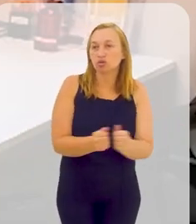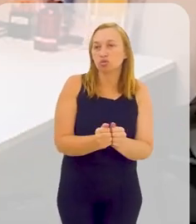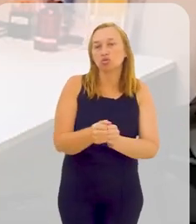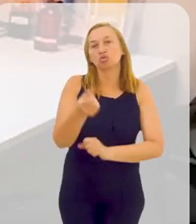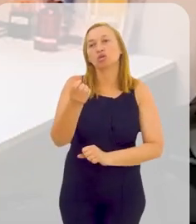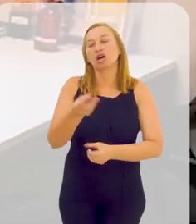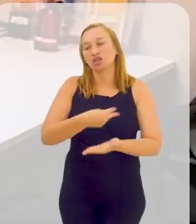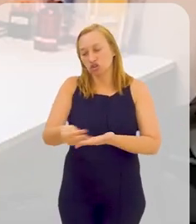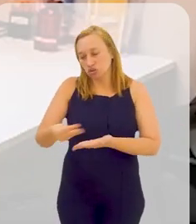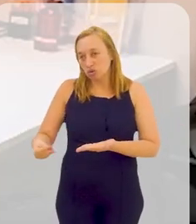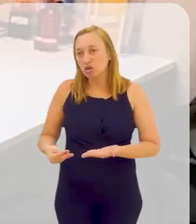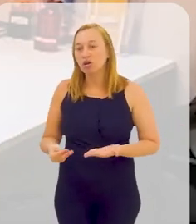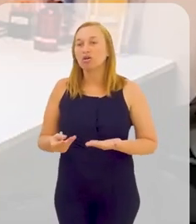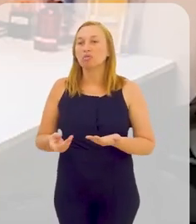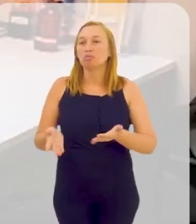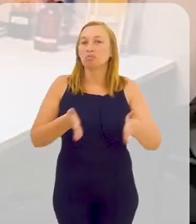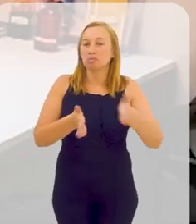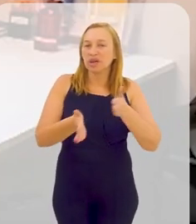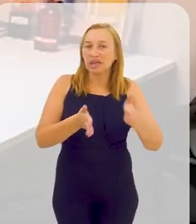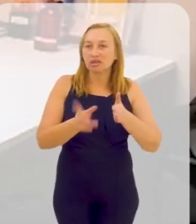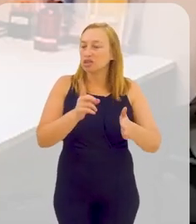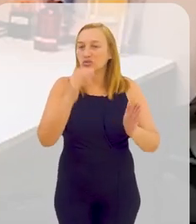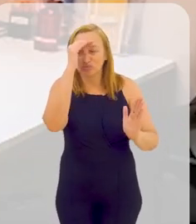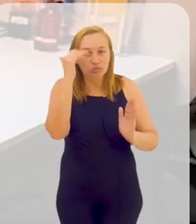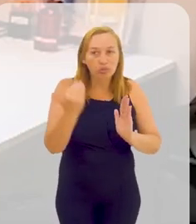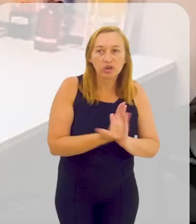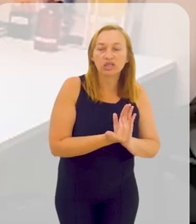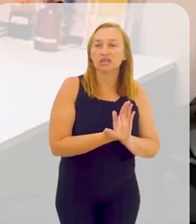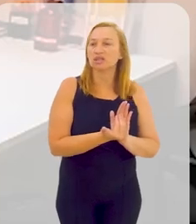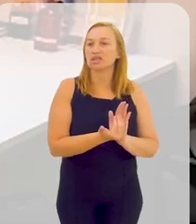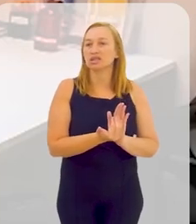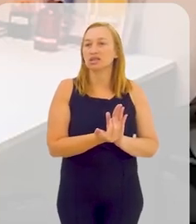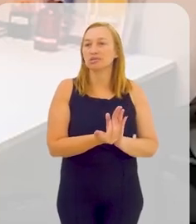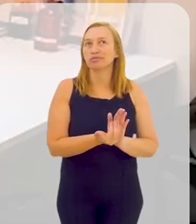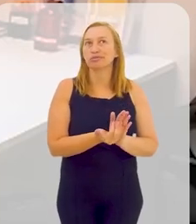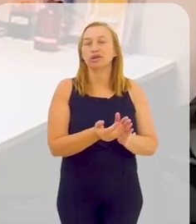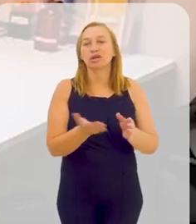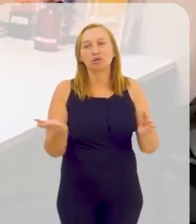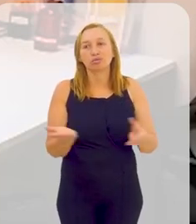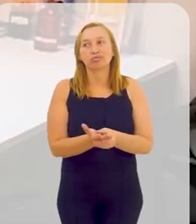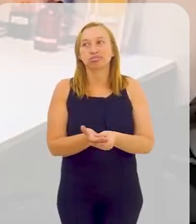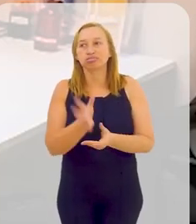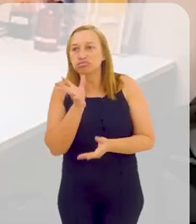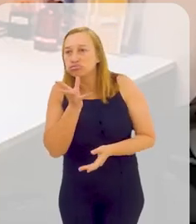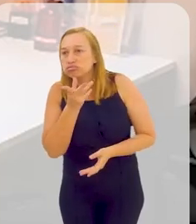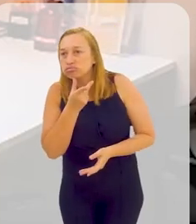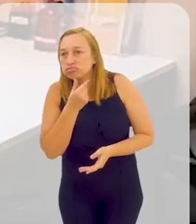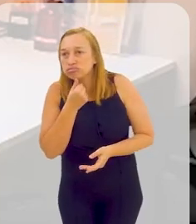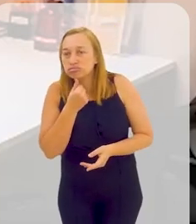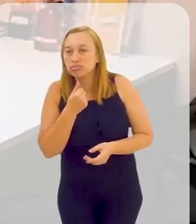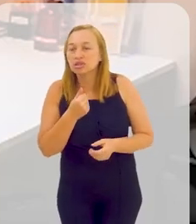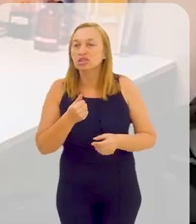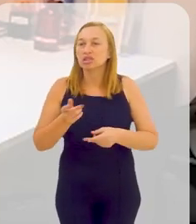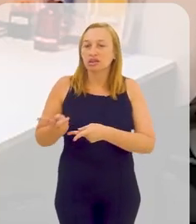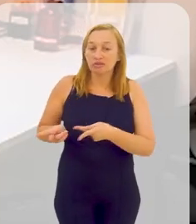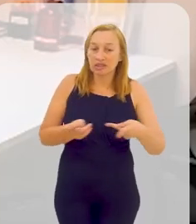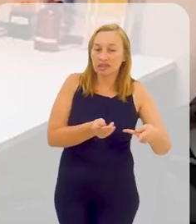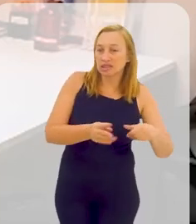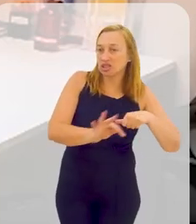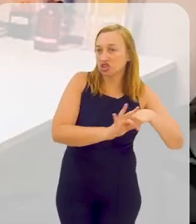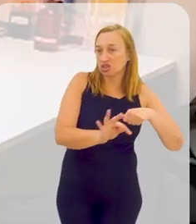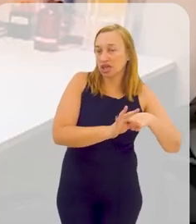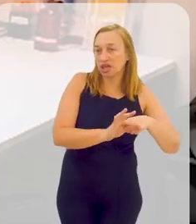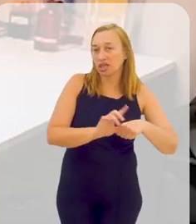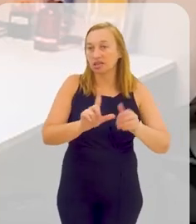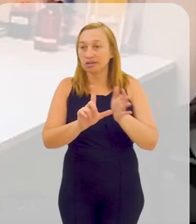juntos distribuidoras prazos que não são cumpridos processos demorados desmarcações de visitas